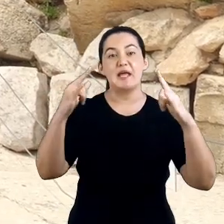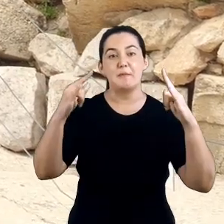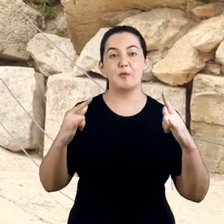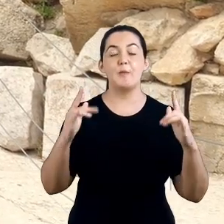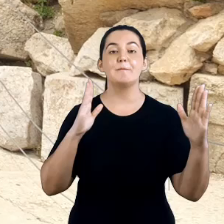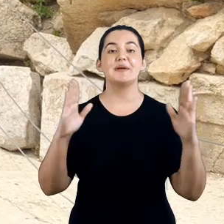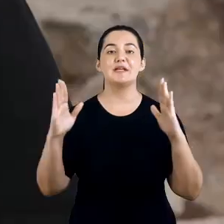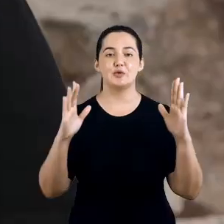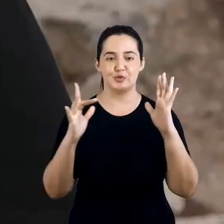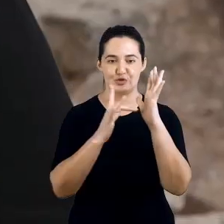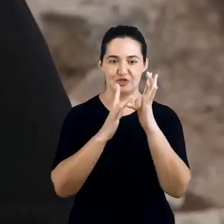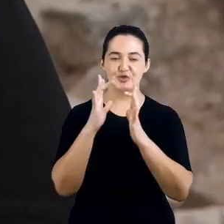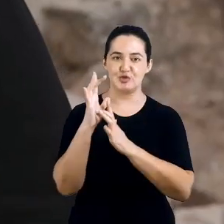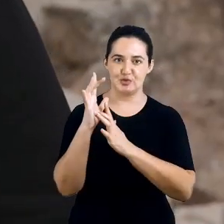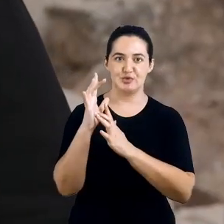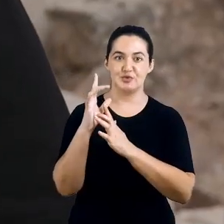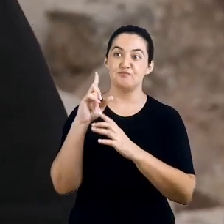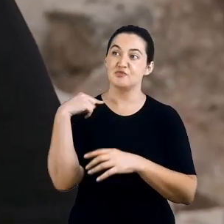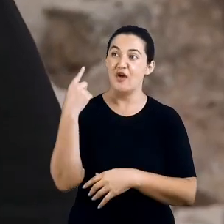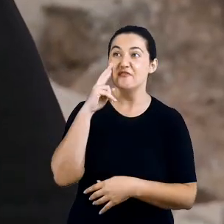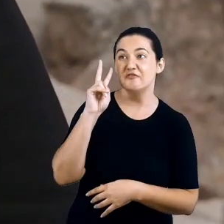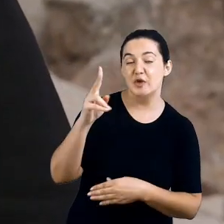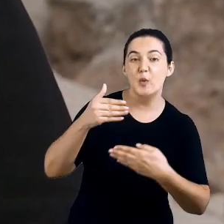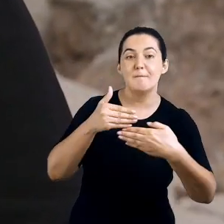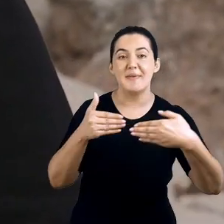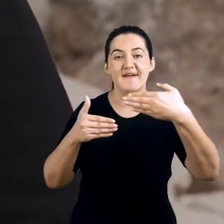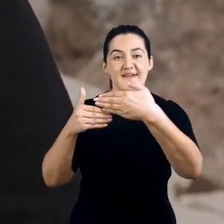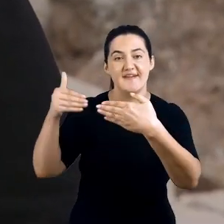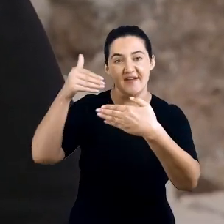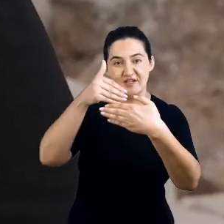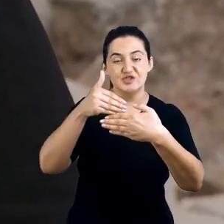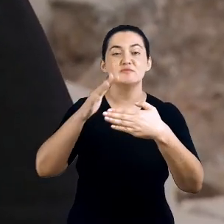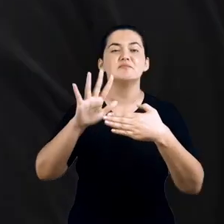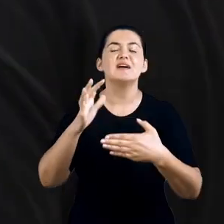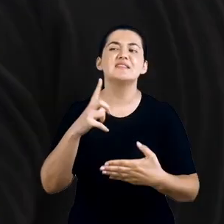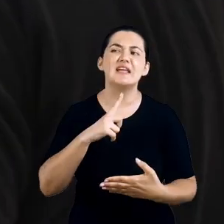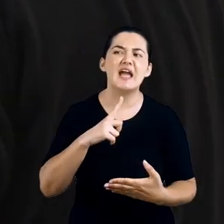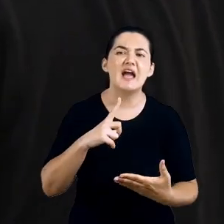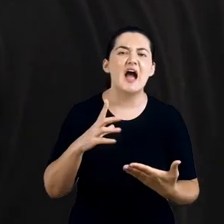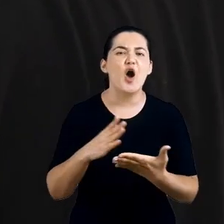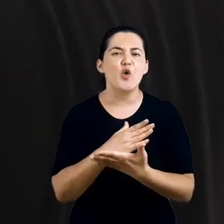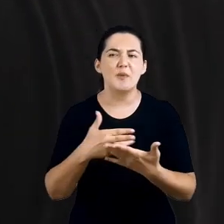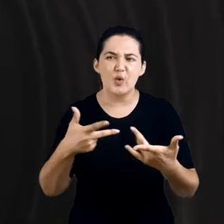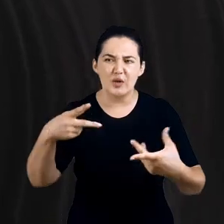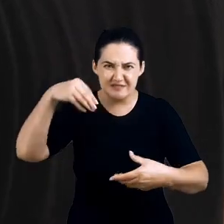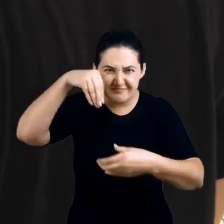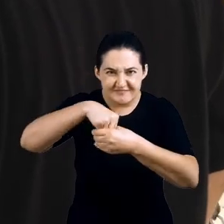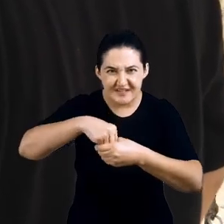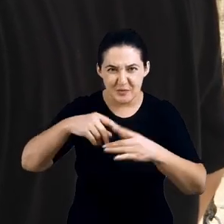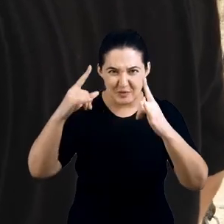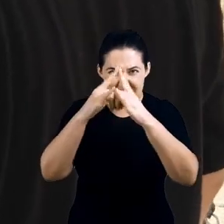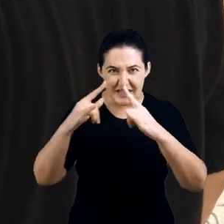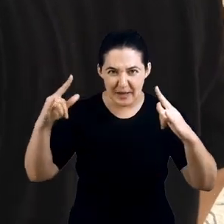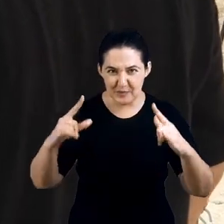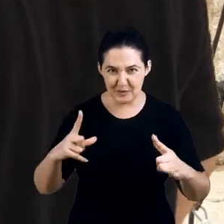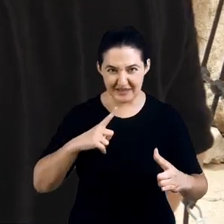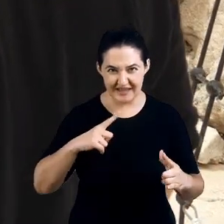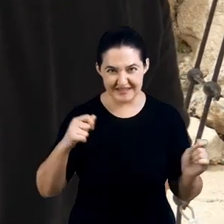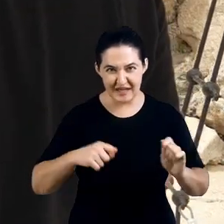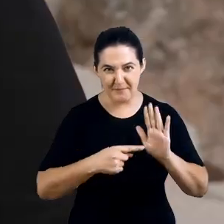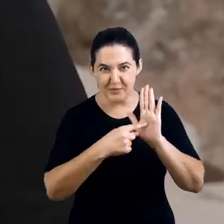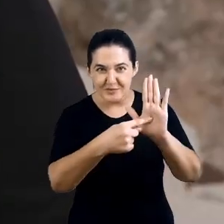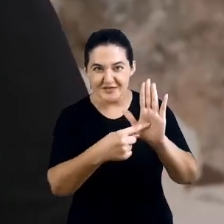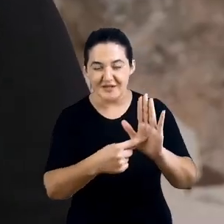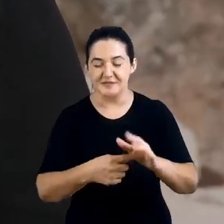templo da época de Jesus. Nós vimos pedaço até agora da parede, segundo uso, mas temos alguma parte do próprio templo para mostrar para as pessoas